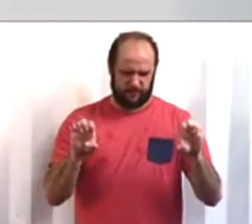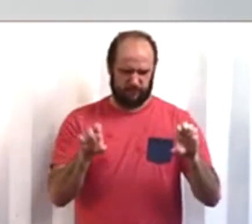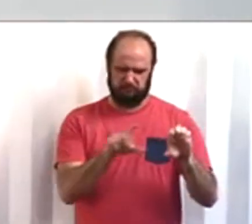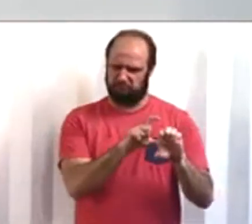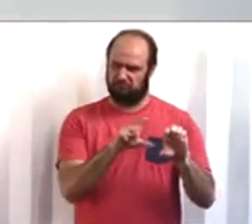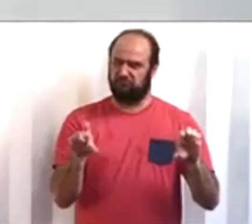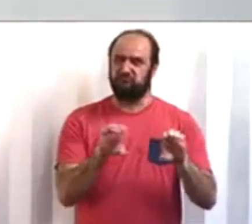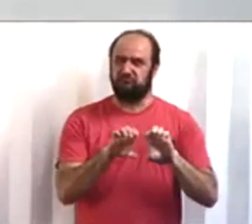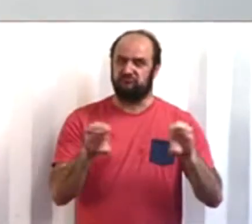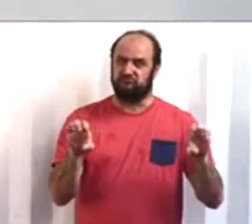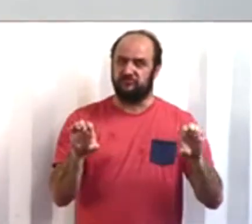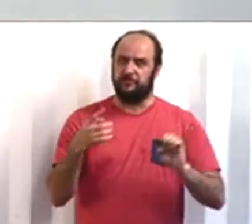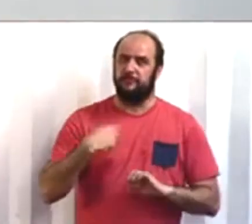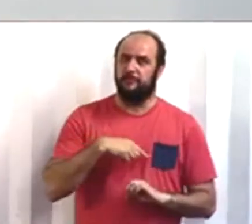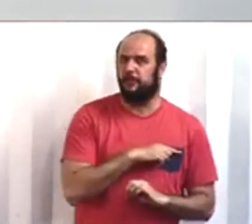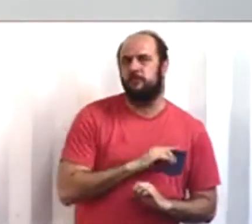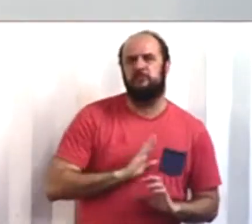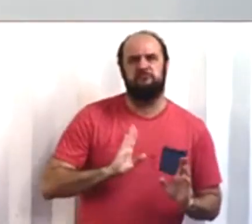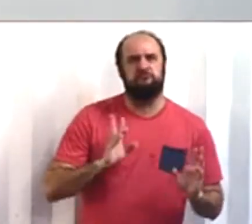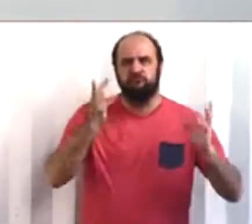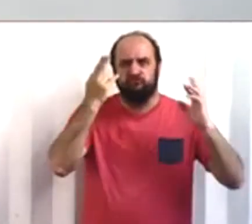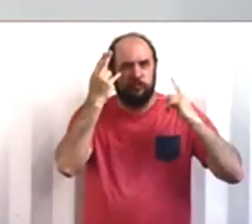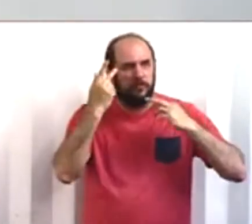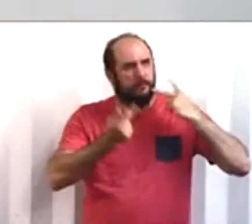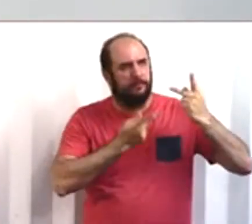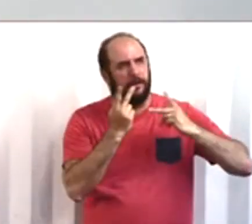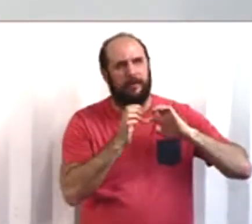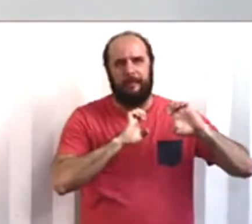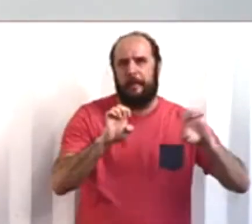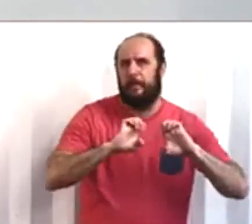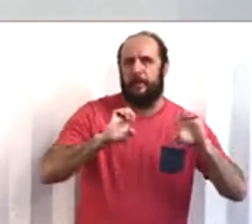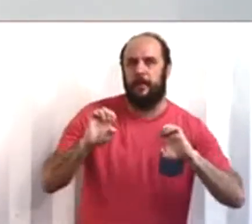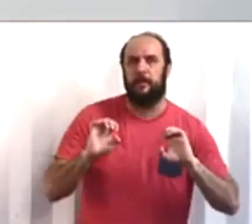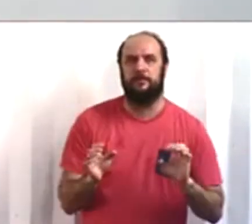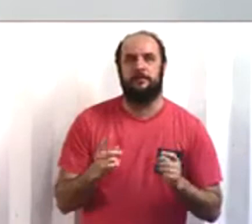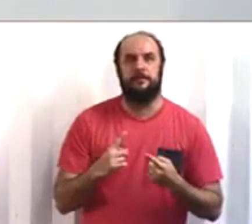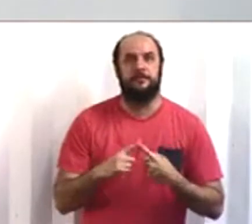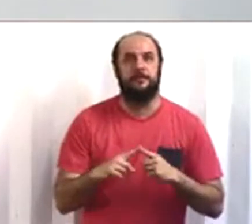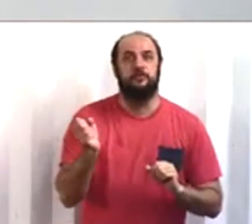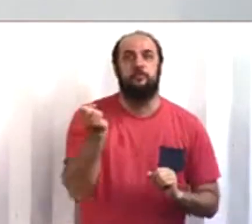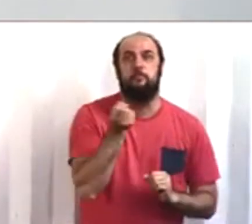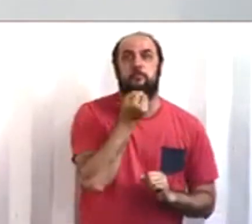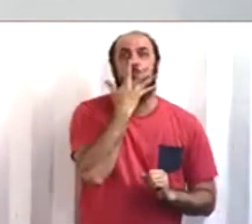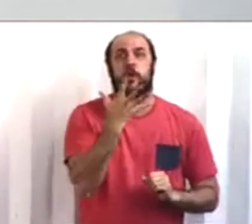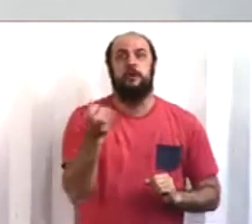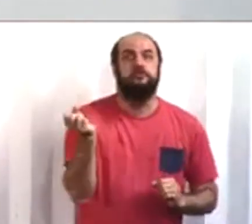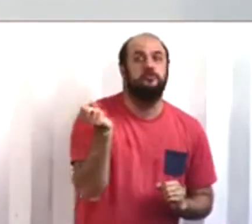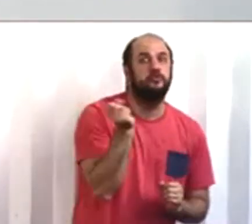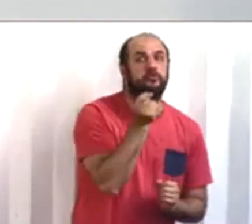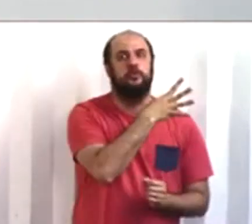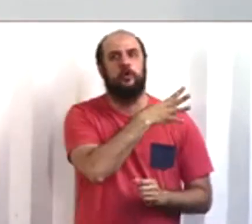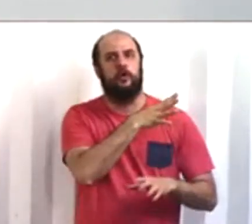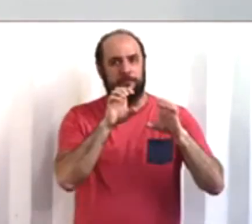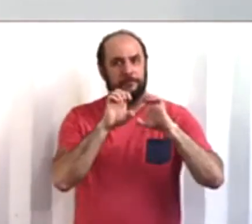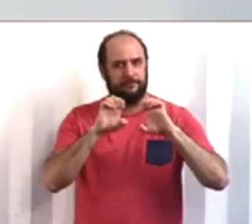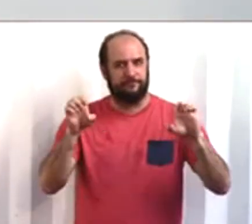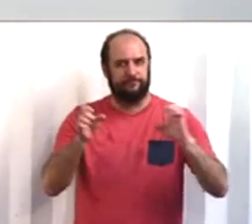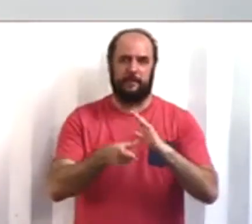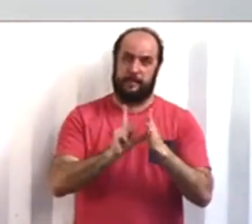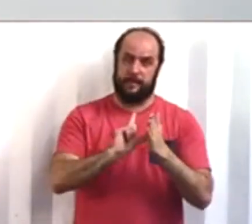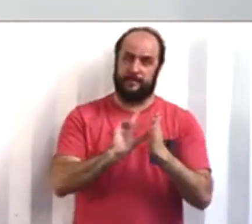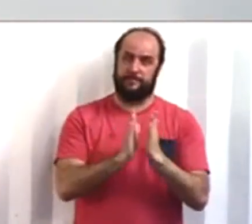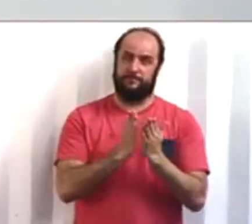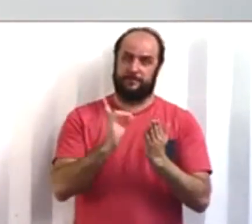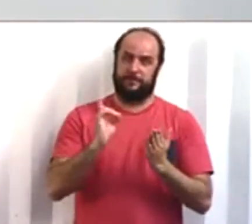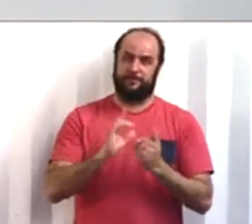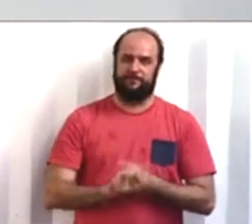Evangelho, para nós, é um termo muito comum, mas o termo boa nova, evangelho, ele vem antes das